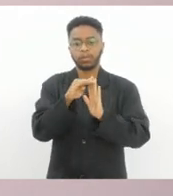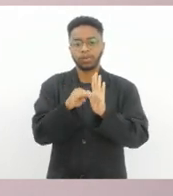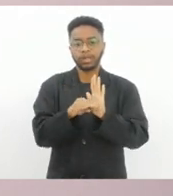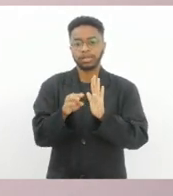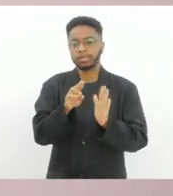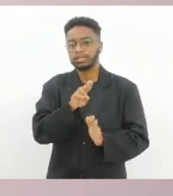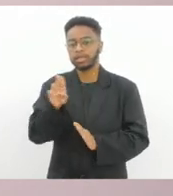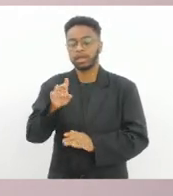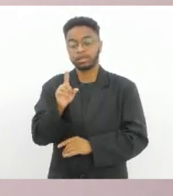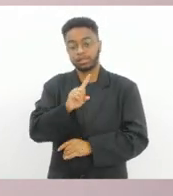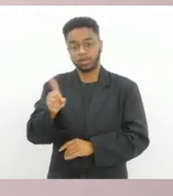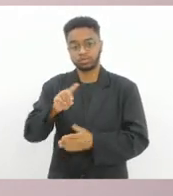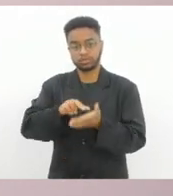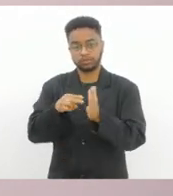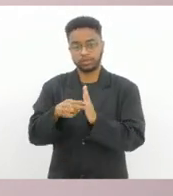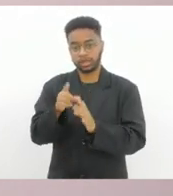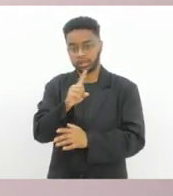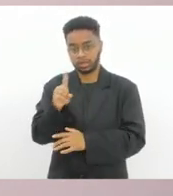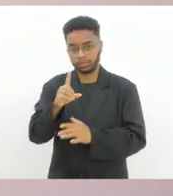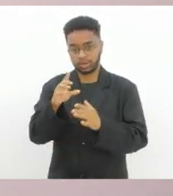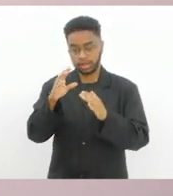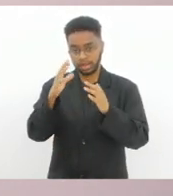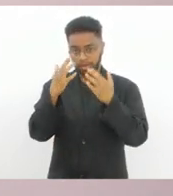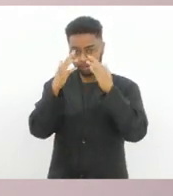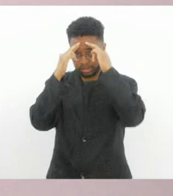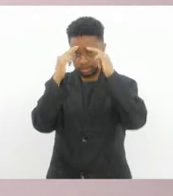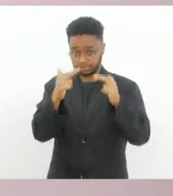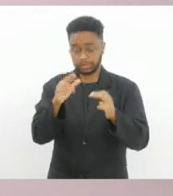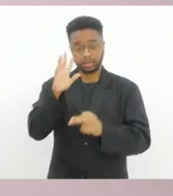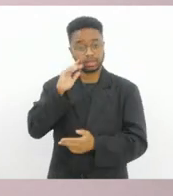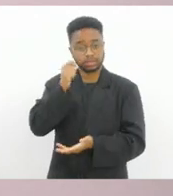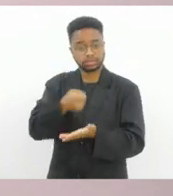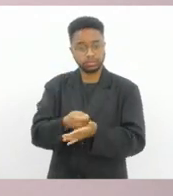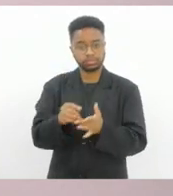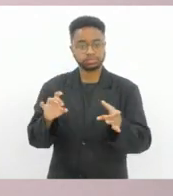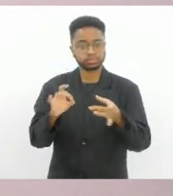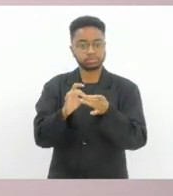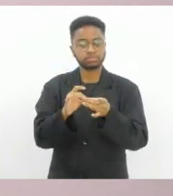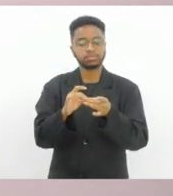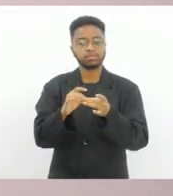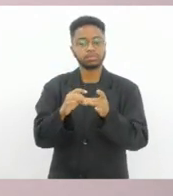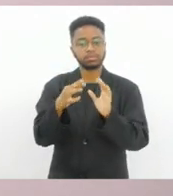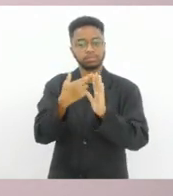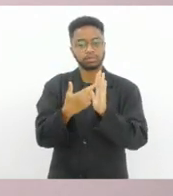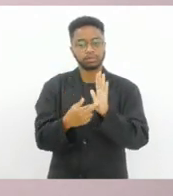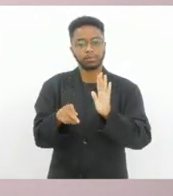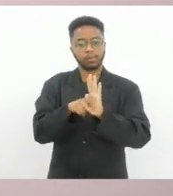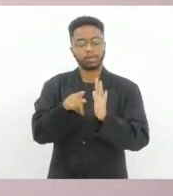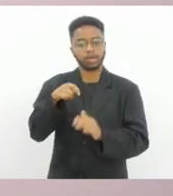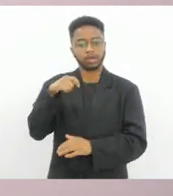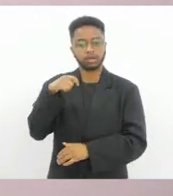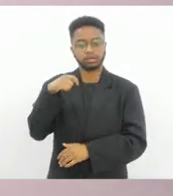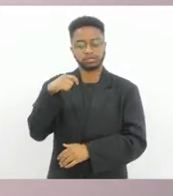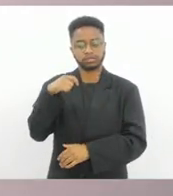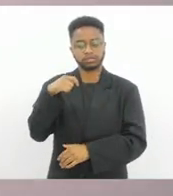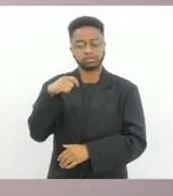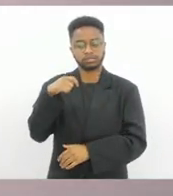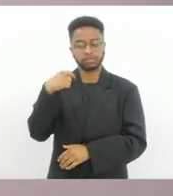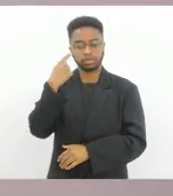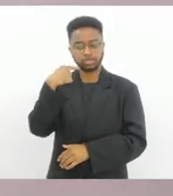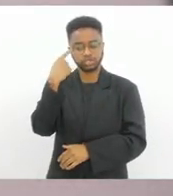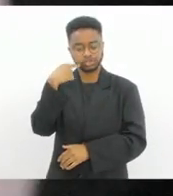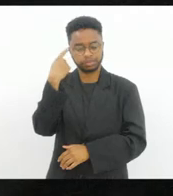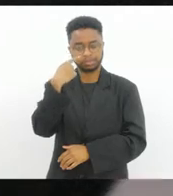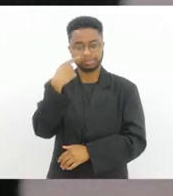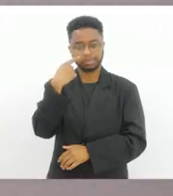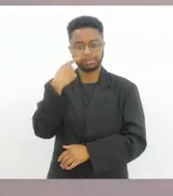Respeite a Decisão, inspirado no protocolo Nocalen da Espanha para combater agressões sexuais e demais violências